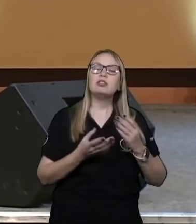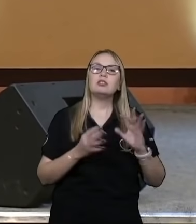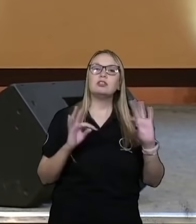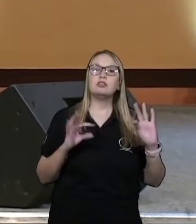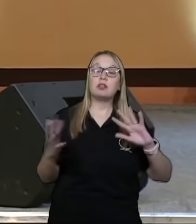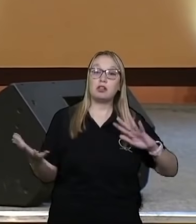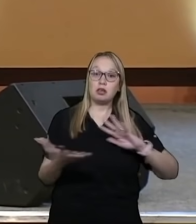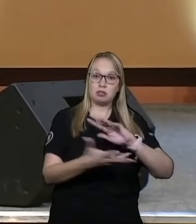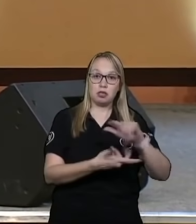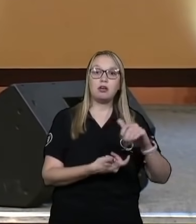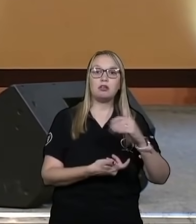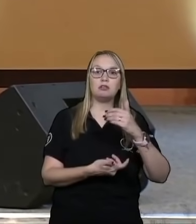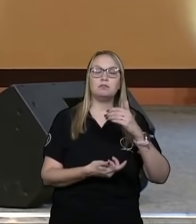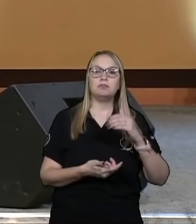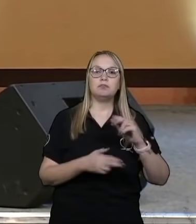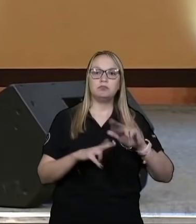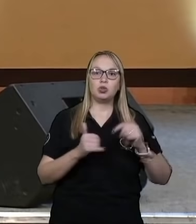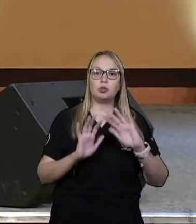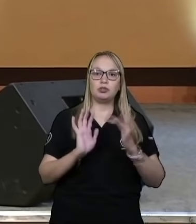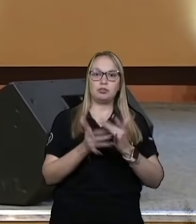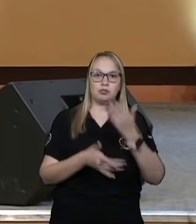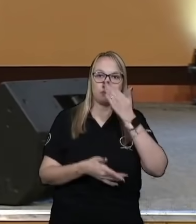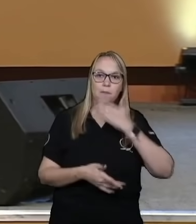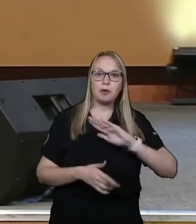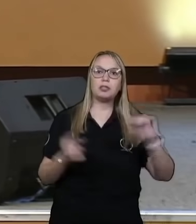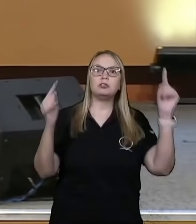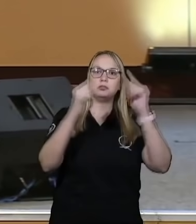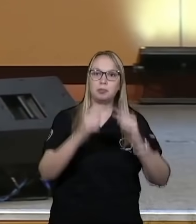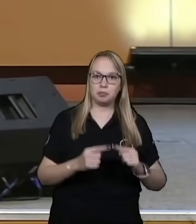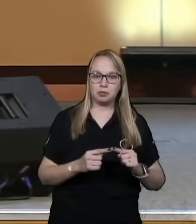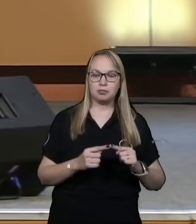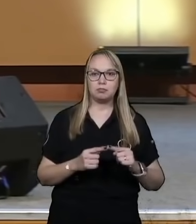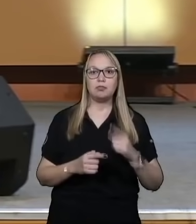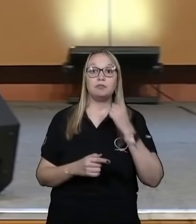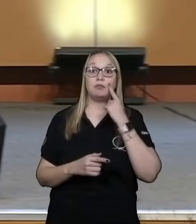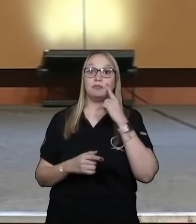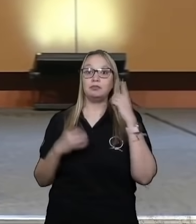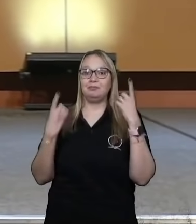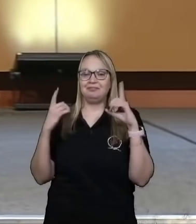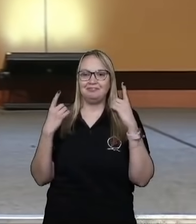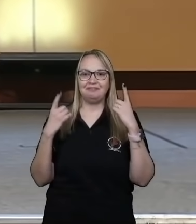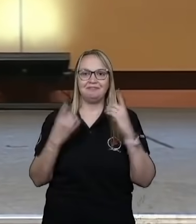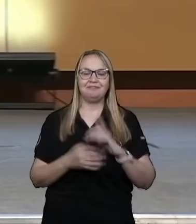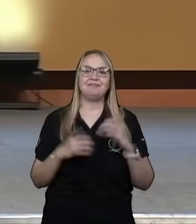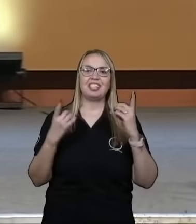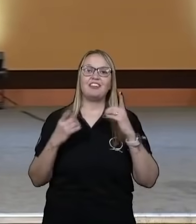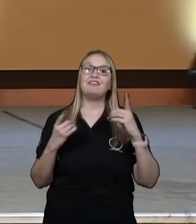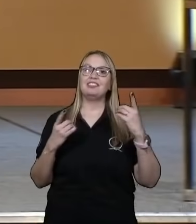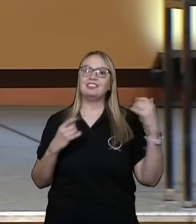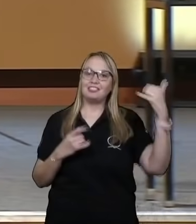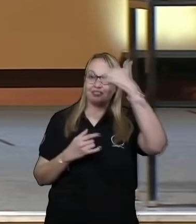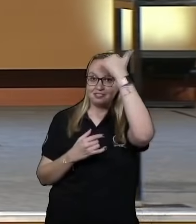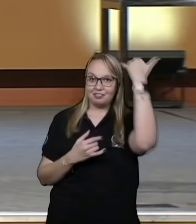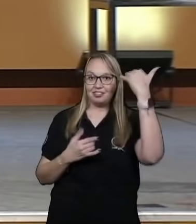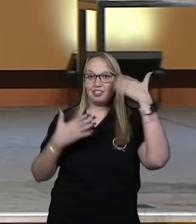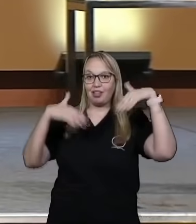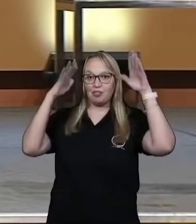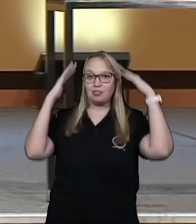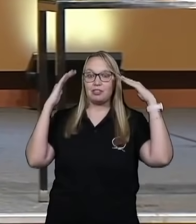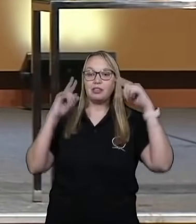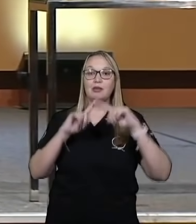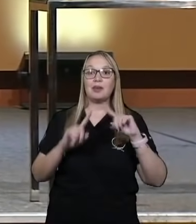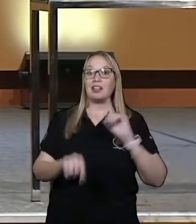essa promessa se cumpra é por etapa a vamos para Davi Davi ungido Rei sim